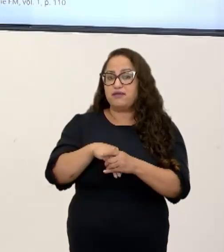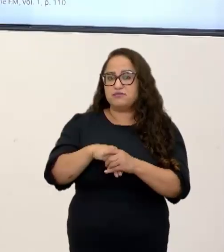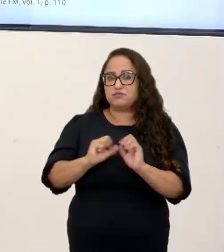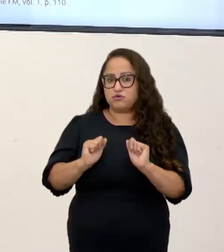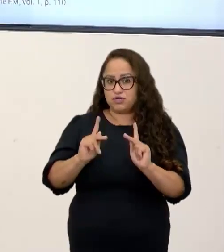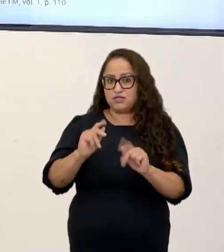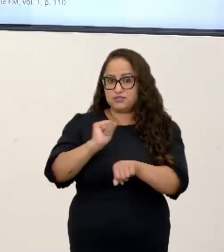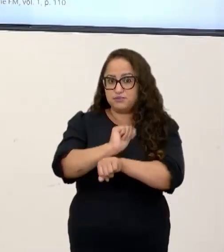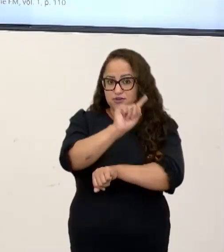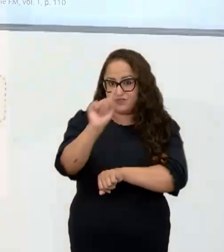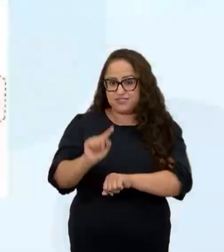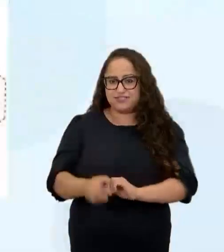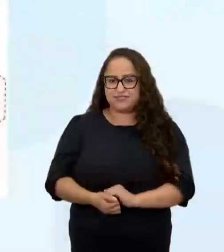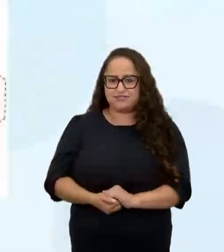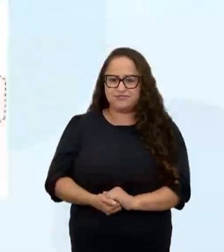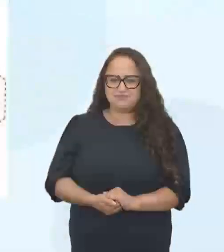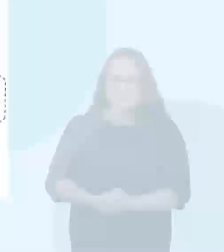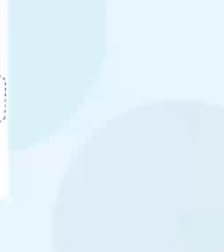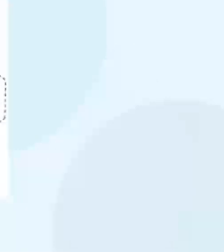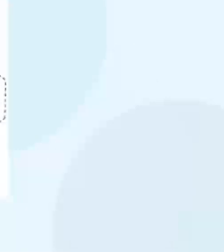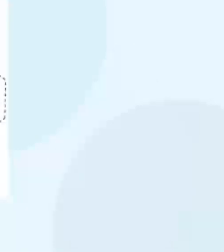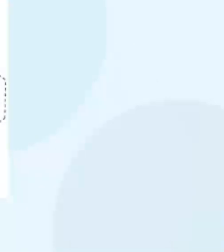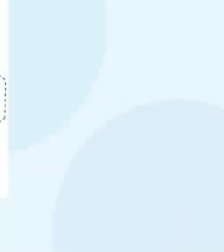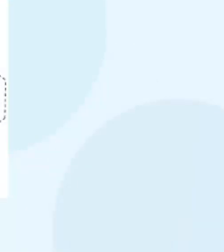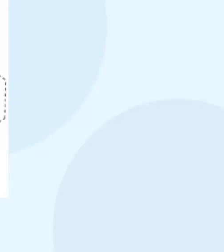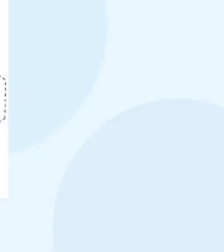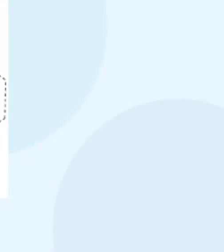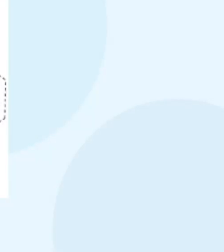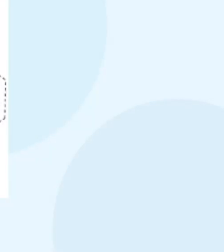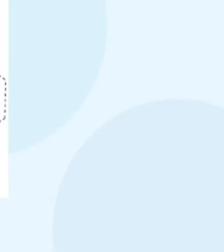retângulo. Já voltamos.